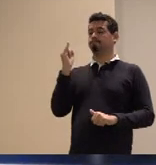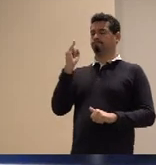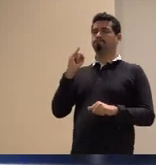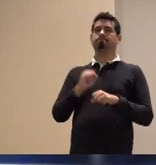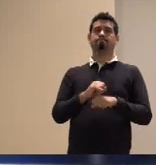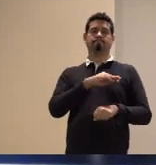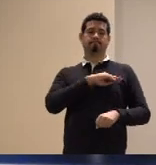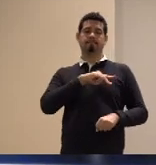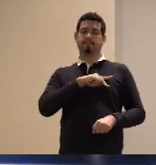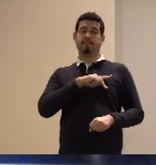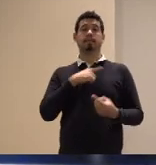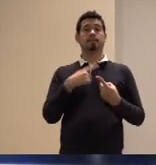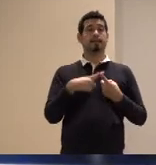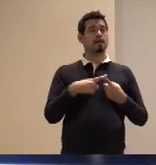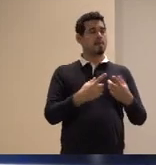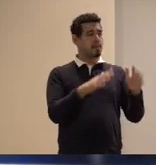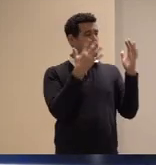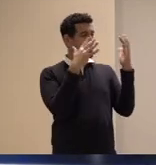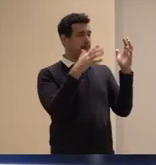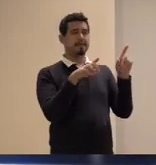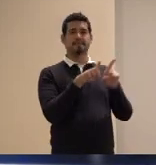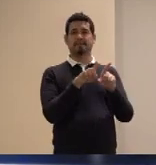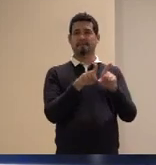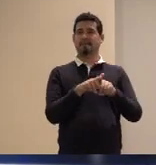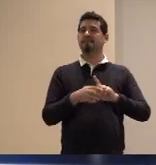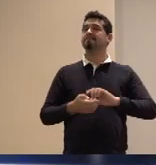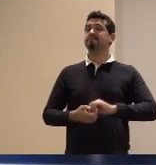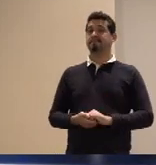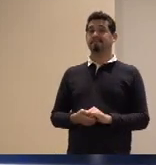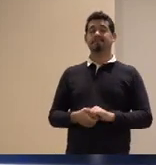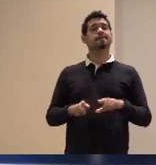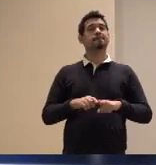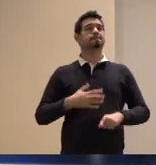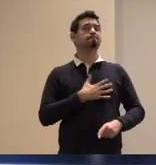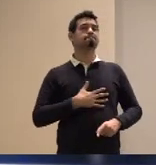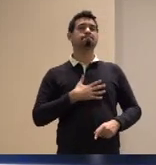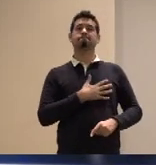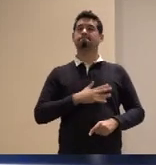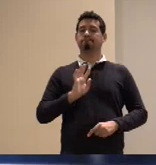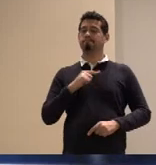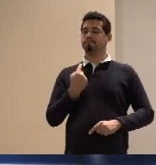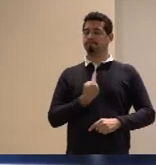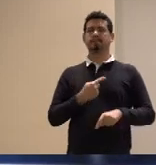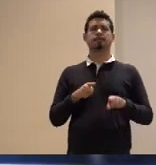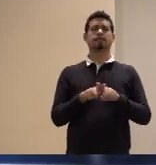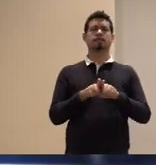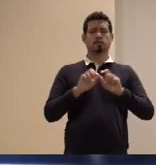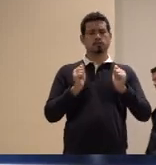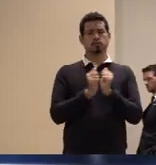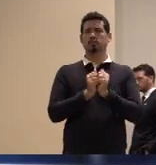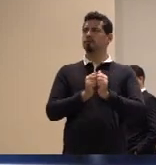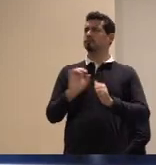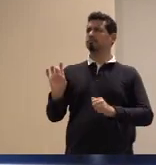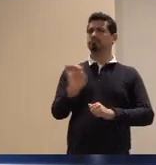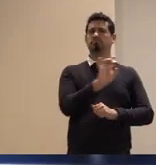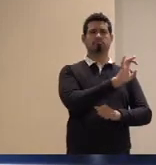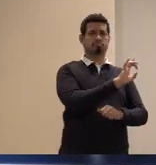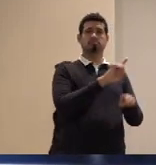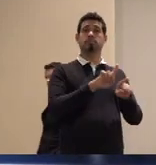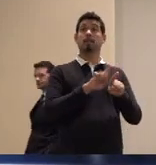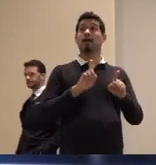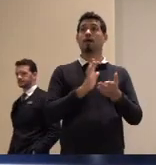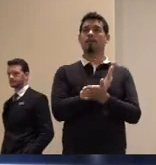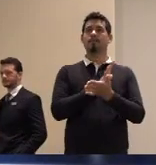Ministério Público, o qual também parabenizo. E desejar aqui a todos nós, aqueles que estão aqui presencialmente, também aqueles que